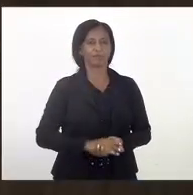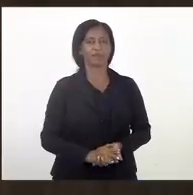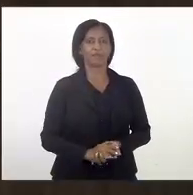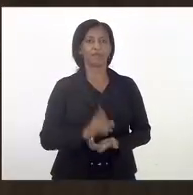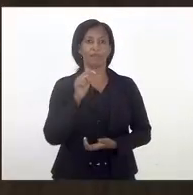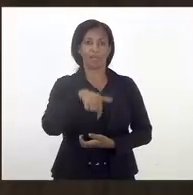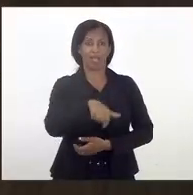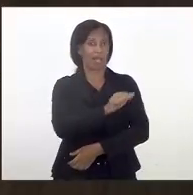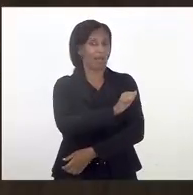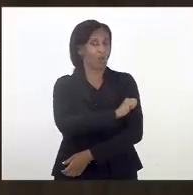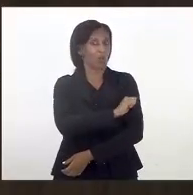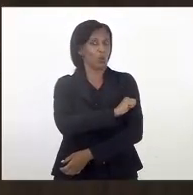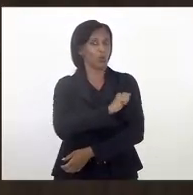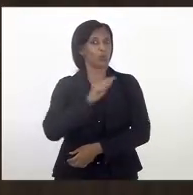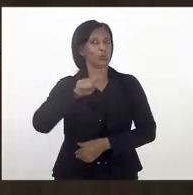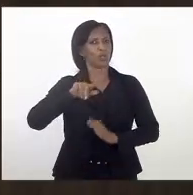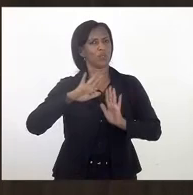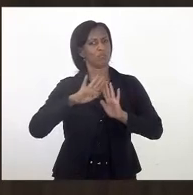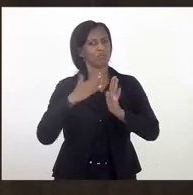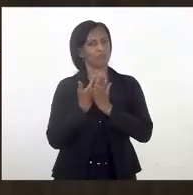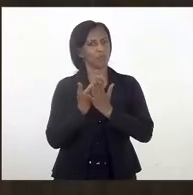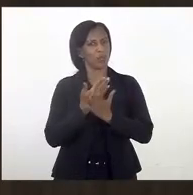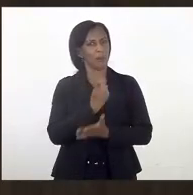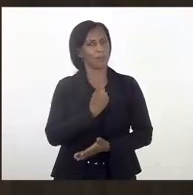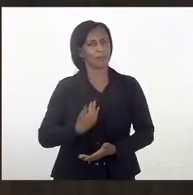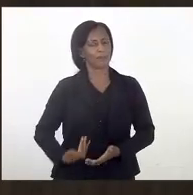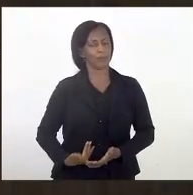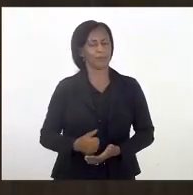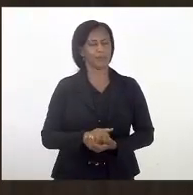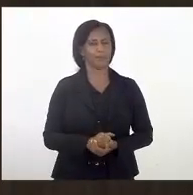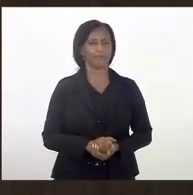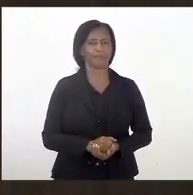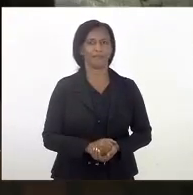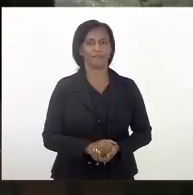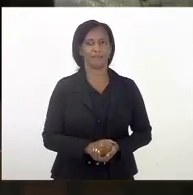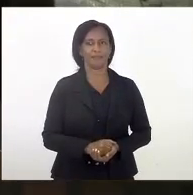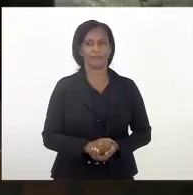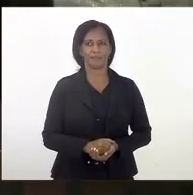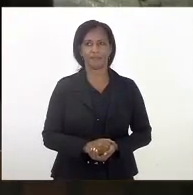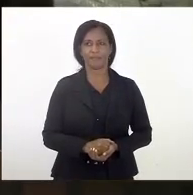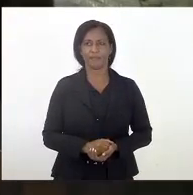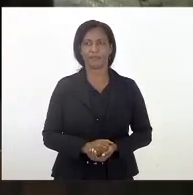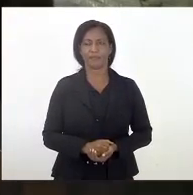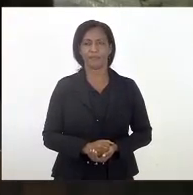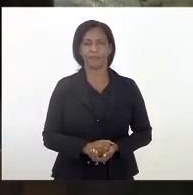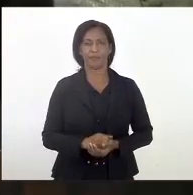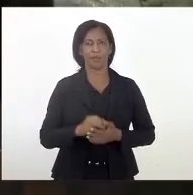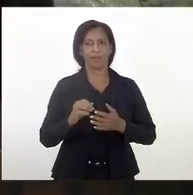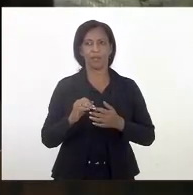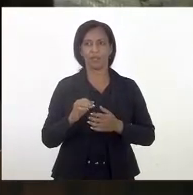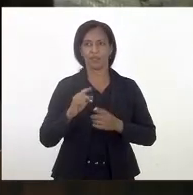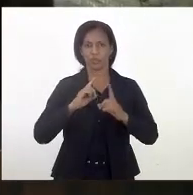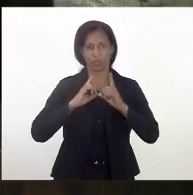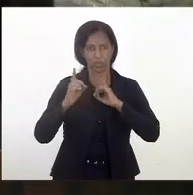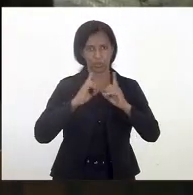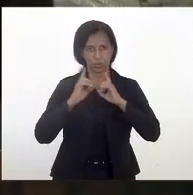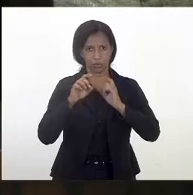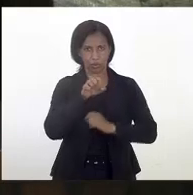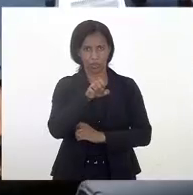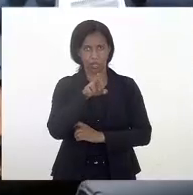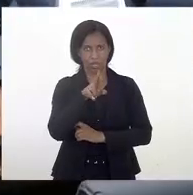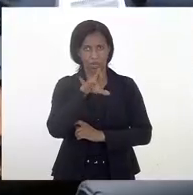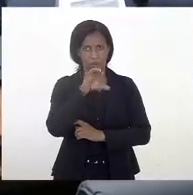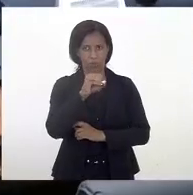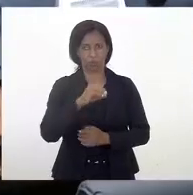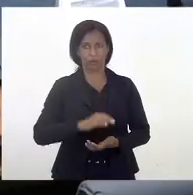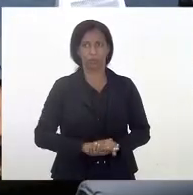esses alunos da nossa rede pública de ensino Obrigado presidente eu não vendo que aqui ele vai discutir Deputado Eurico